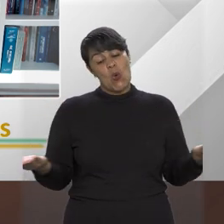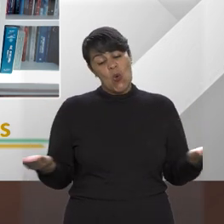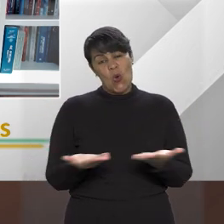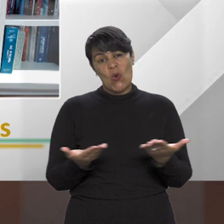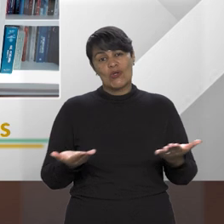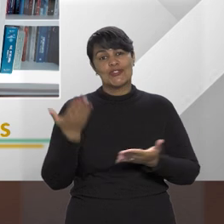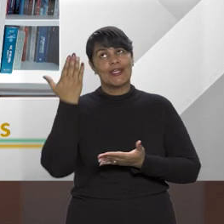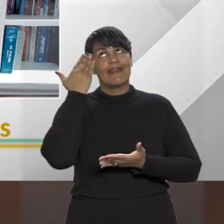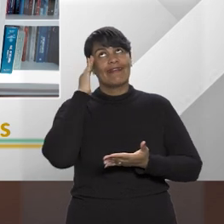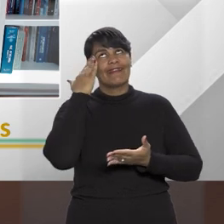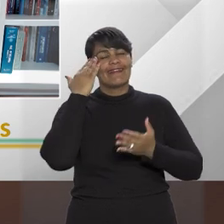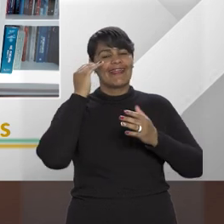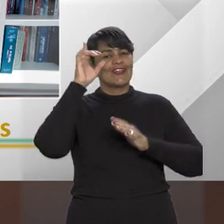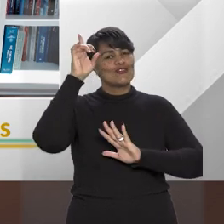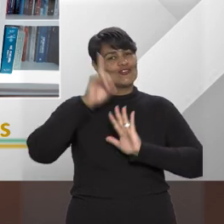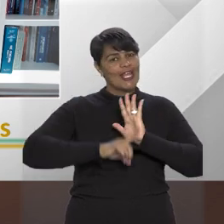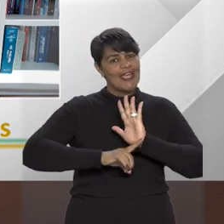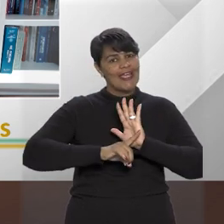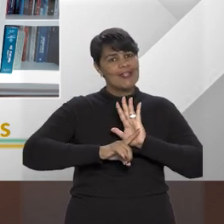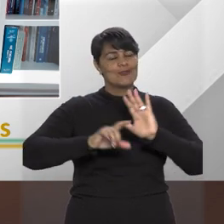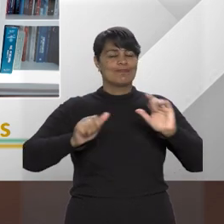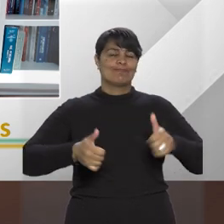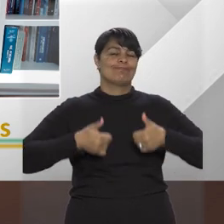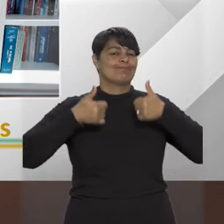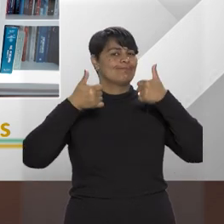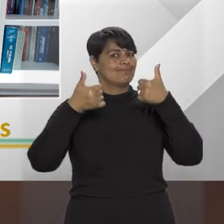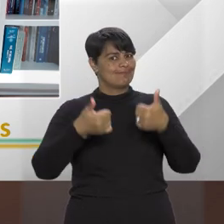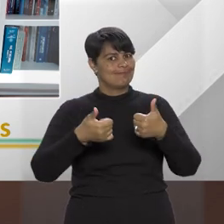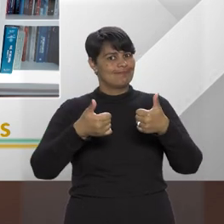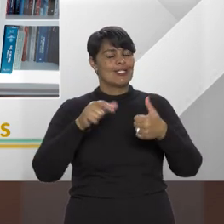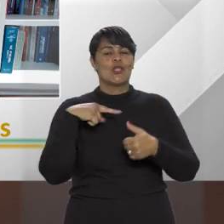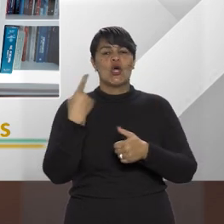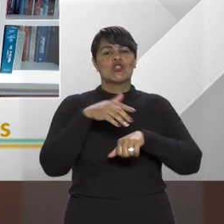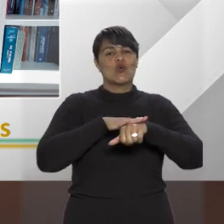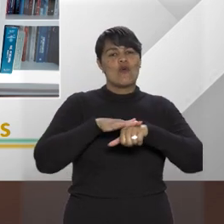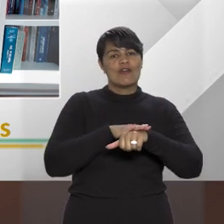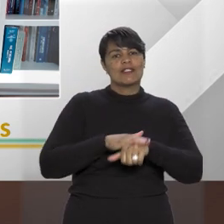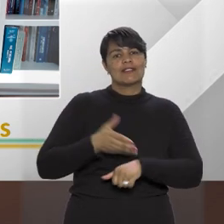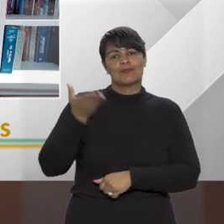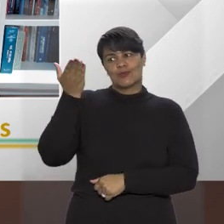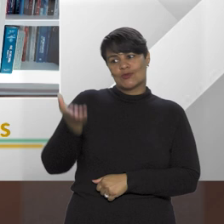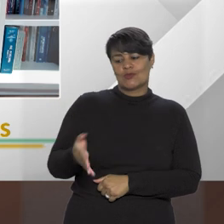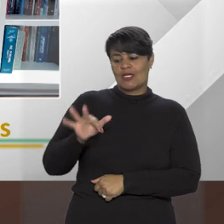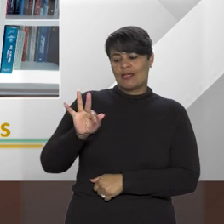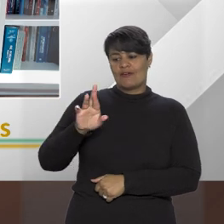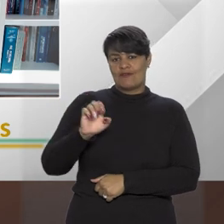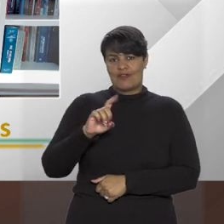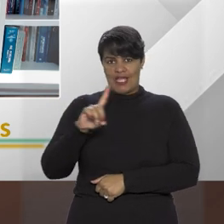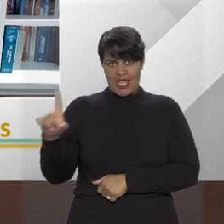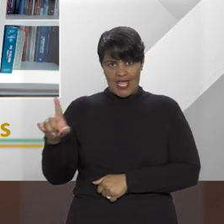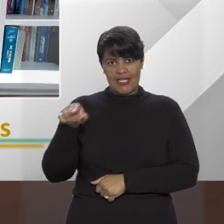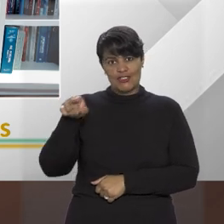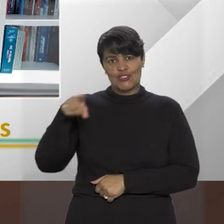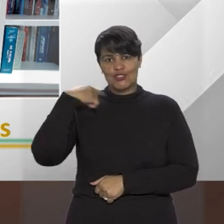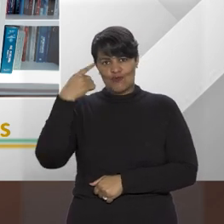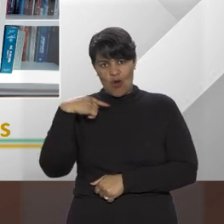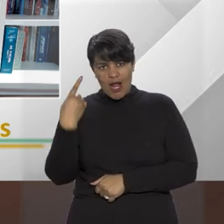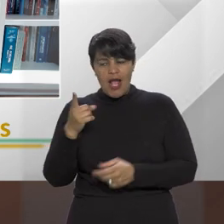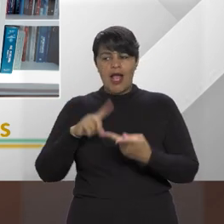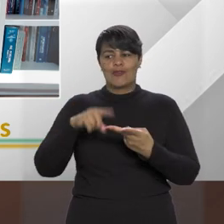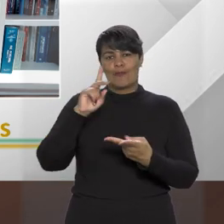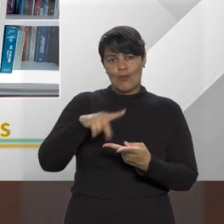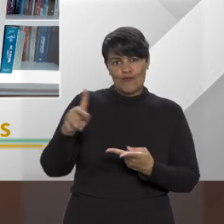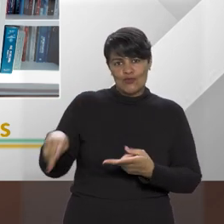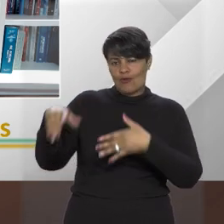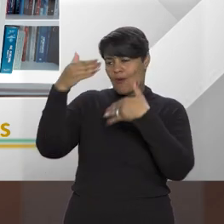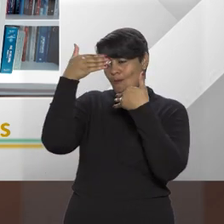advogado e professor Fred Didier Júnior, a quem eu agradeço sempre a participação e a gente já conta com próximas participações aqui no nosso Entender Direito, professor